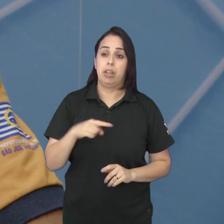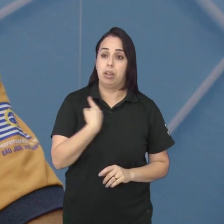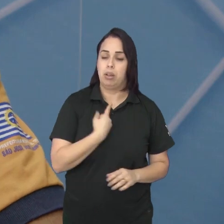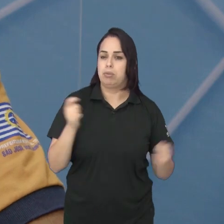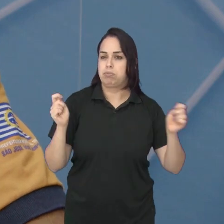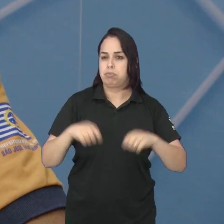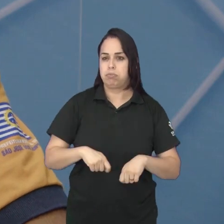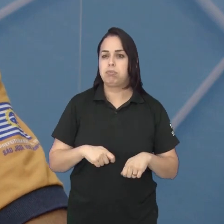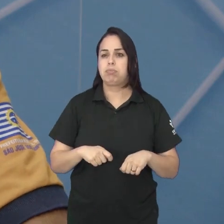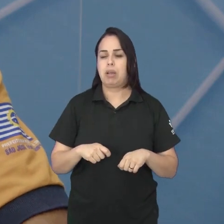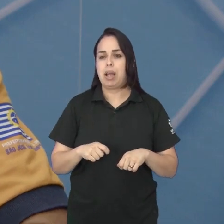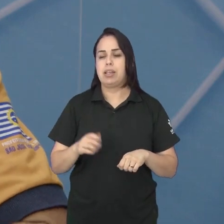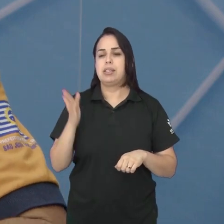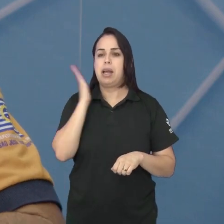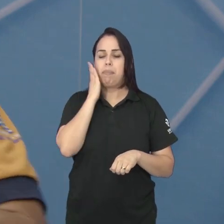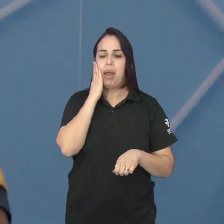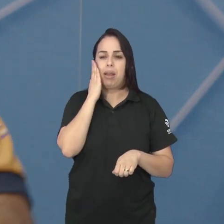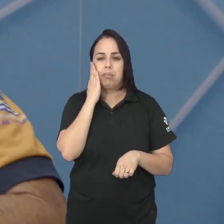Então a gente consegue